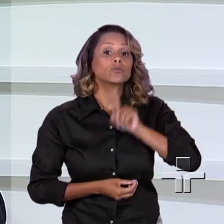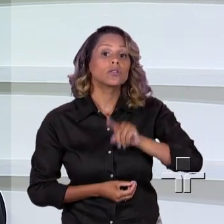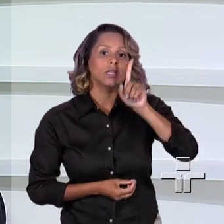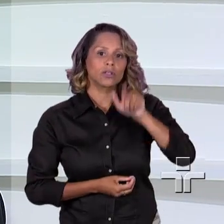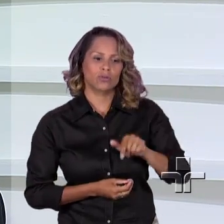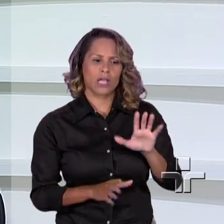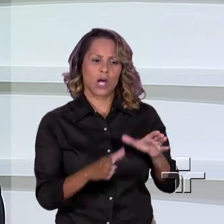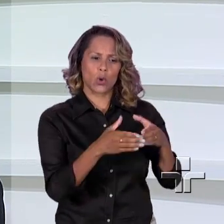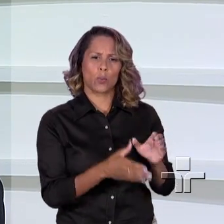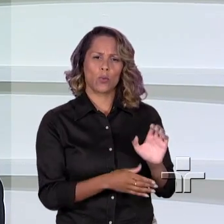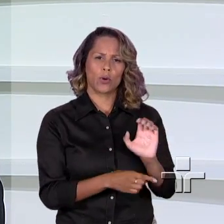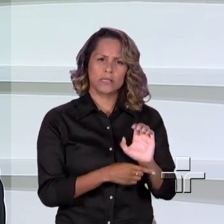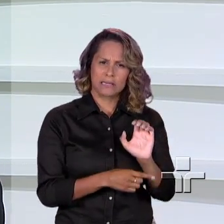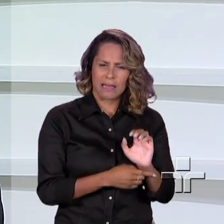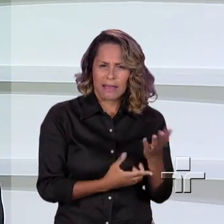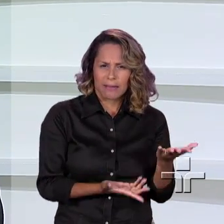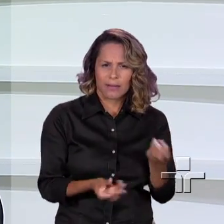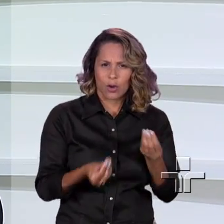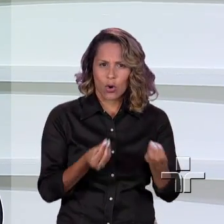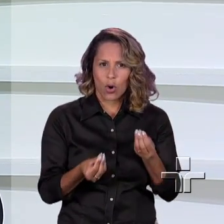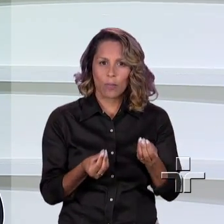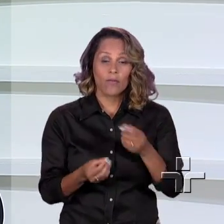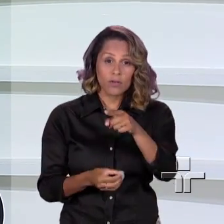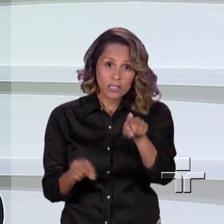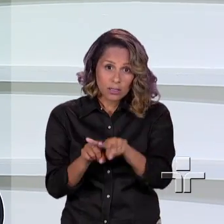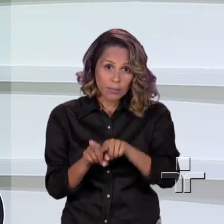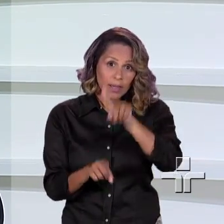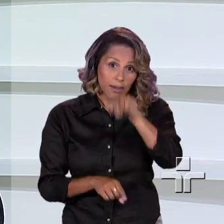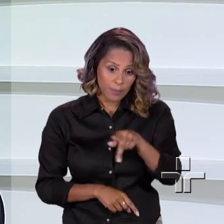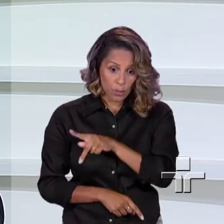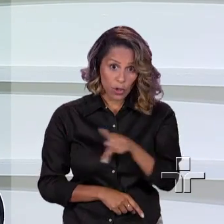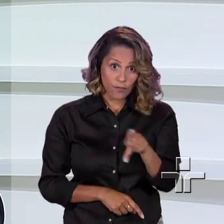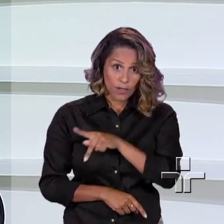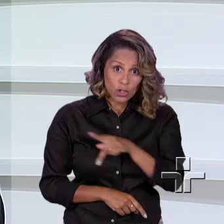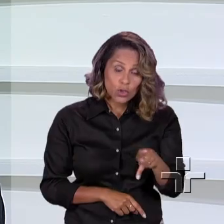na Universidade Hebraica de Jerusalém, também um